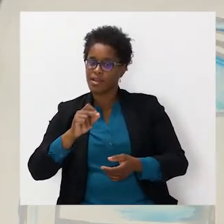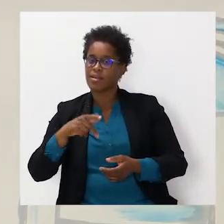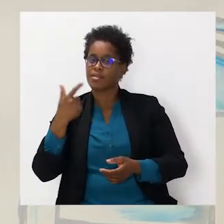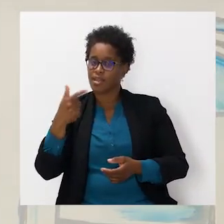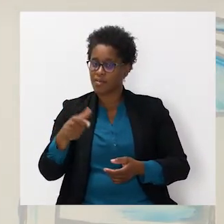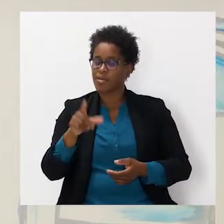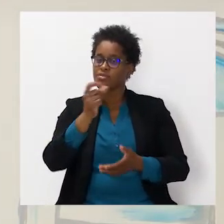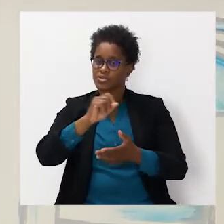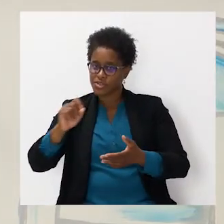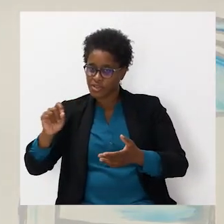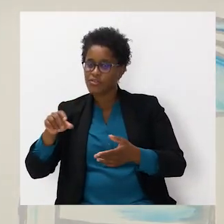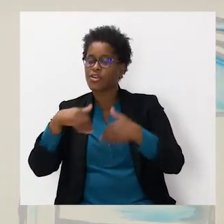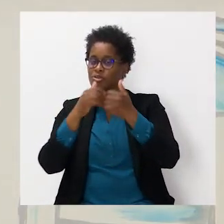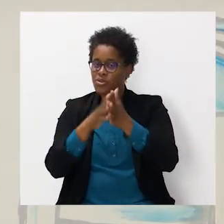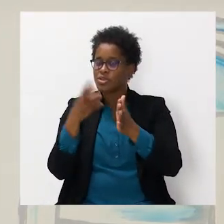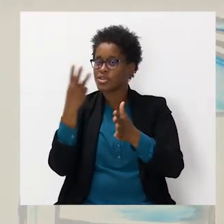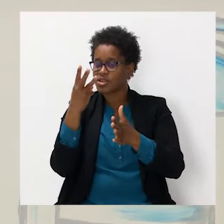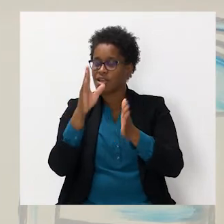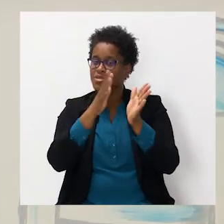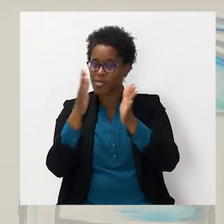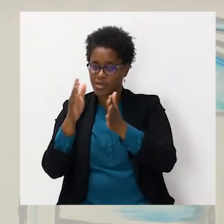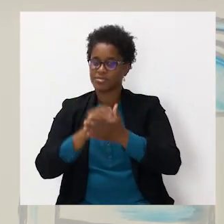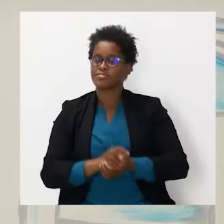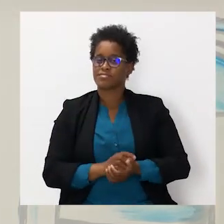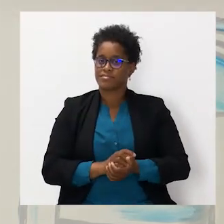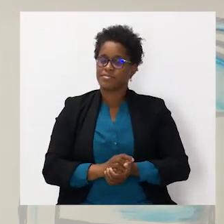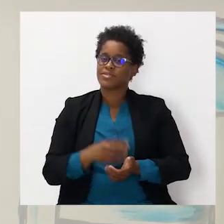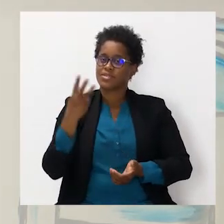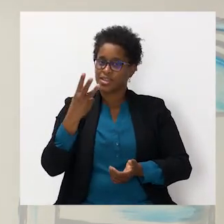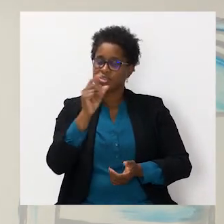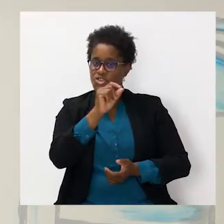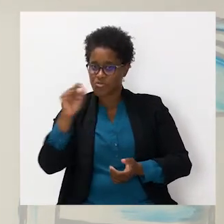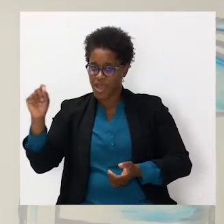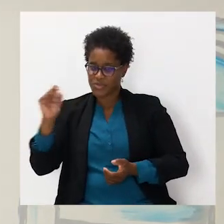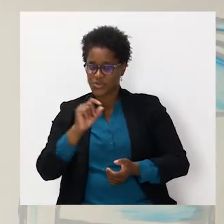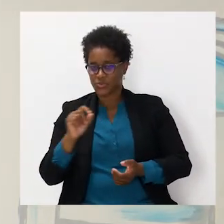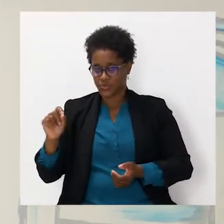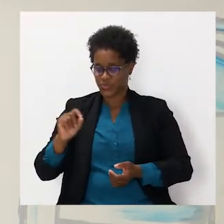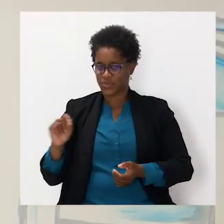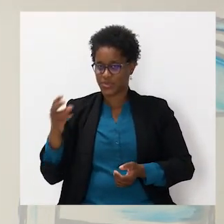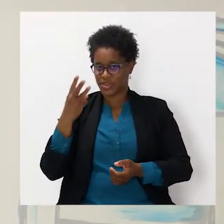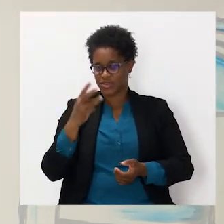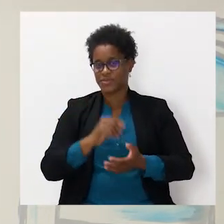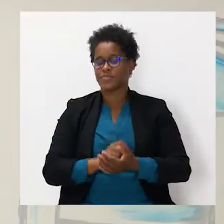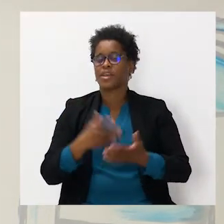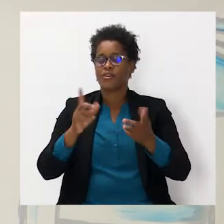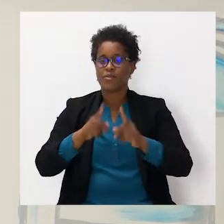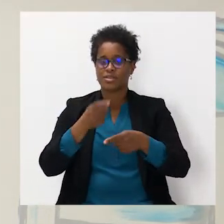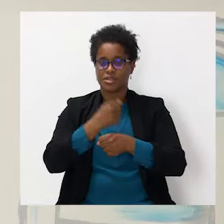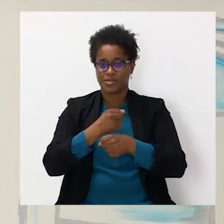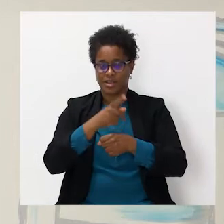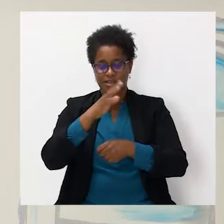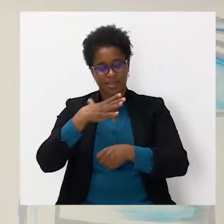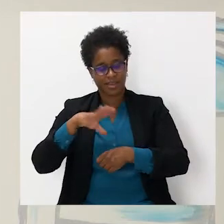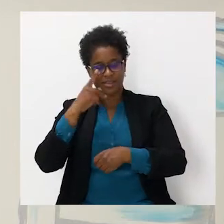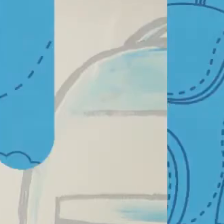vão completando todas as 3 partes. Aliás, os 3 espaços. Então, vamos ao trabalho, meus queridos